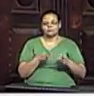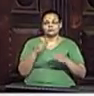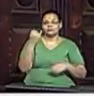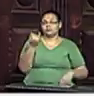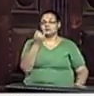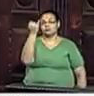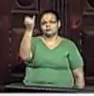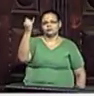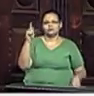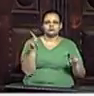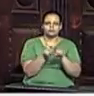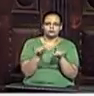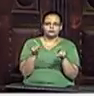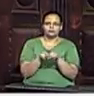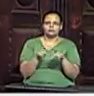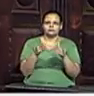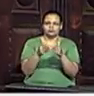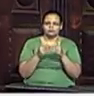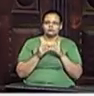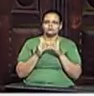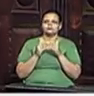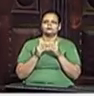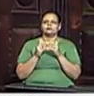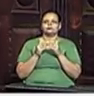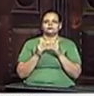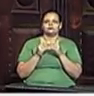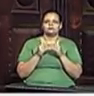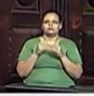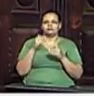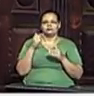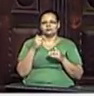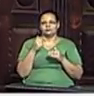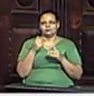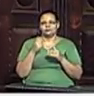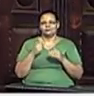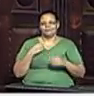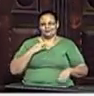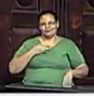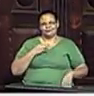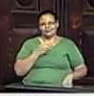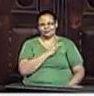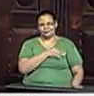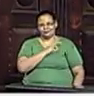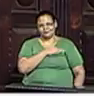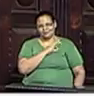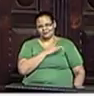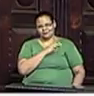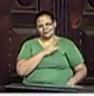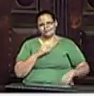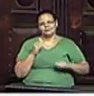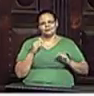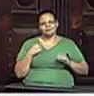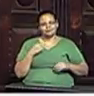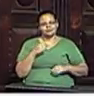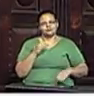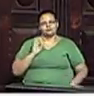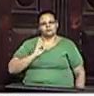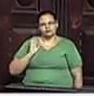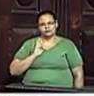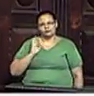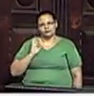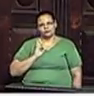fundamental. Também solicitamos, requeremos a reabertura do posto de fiscalização da Polícia Rodoviária